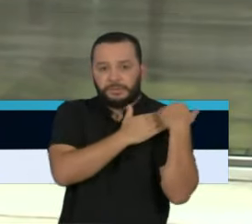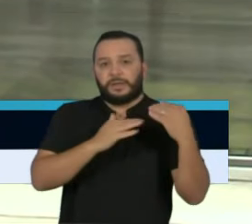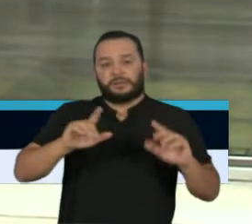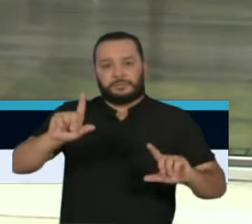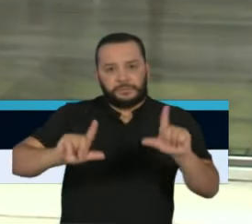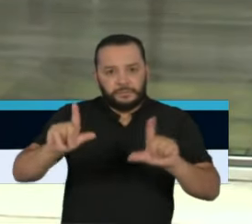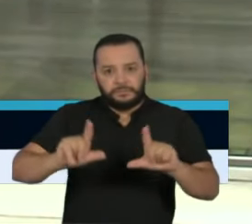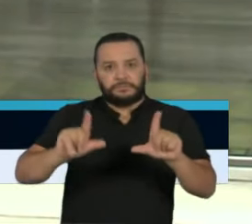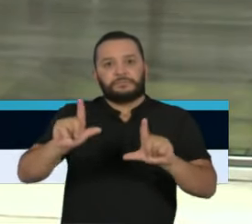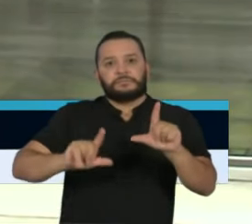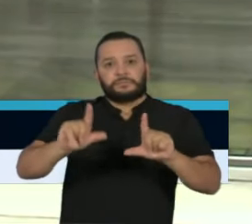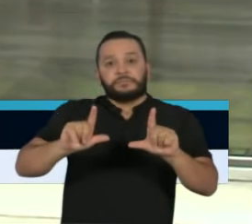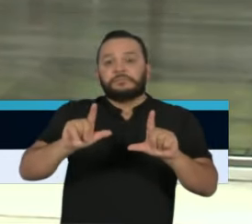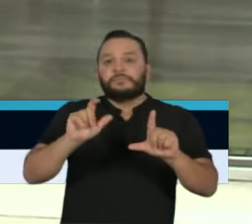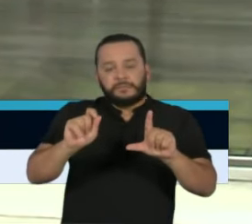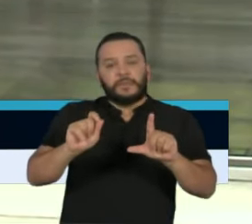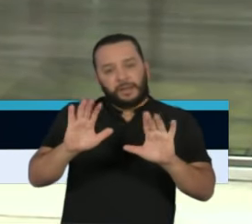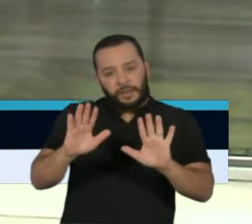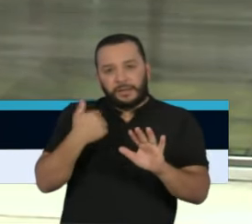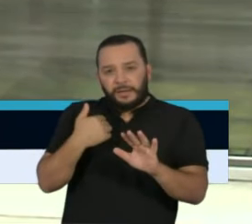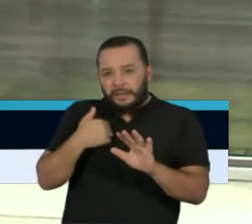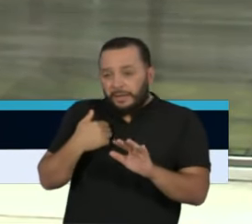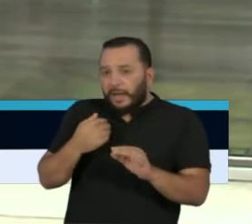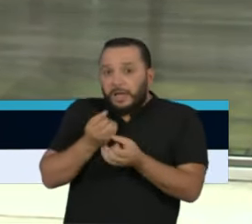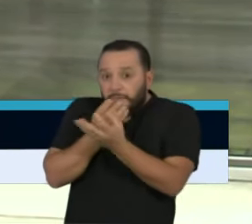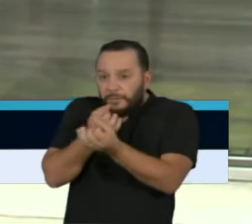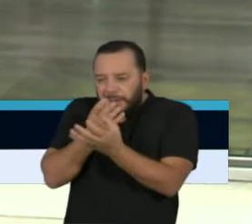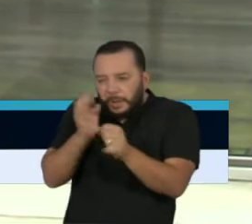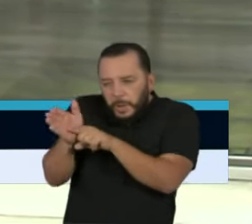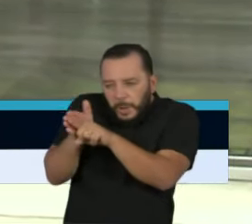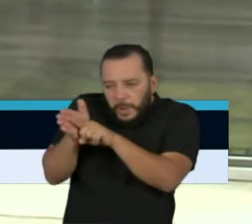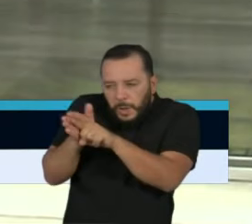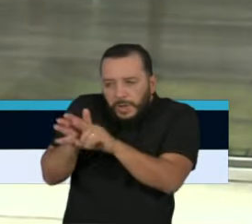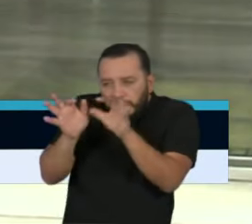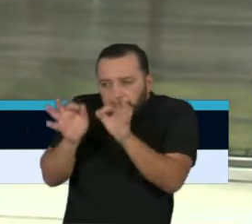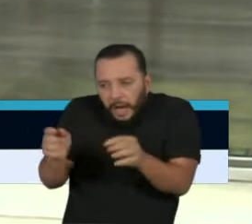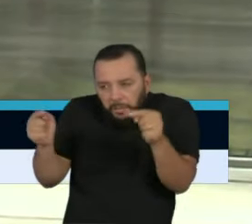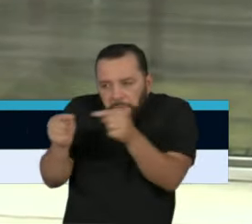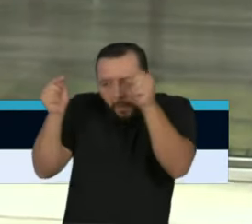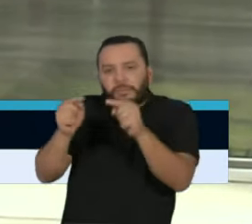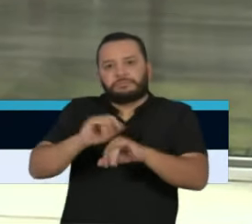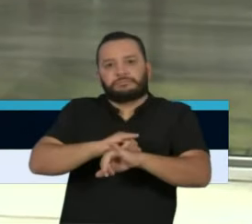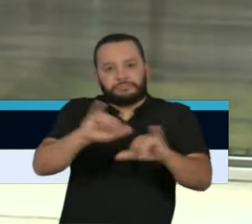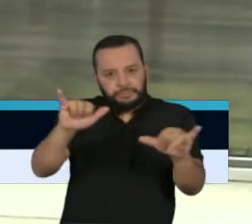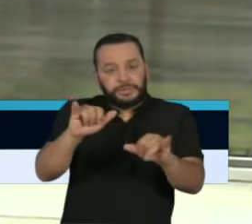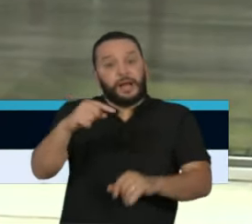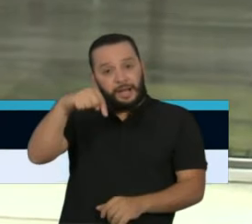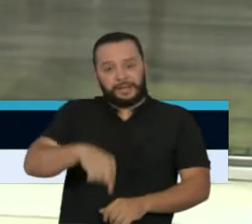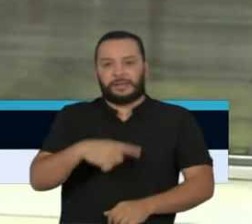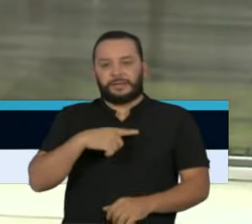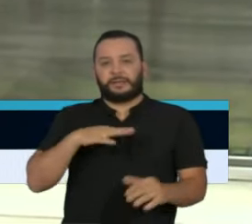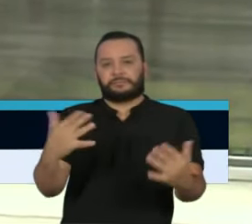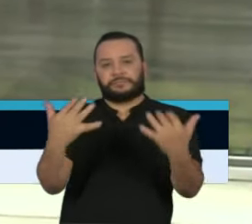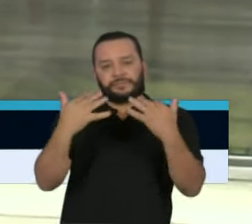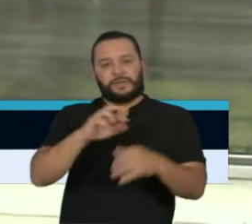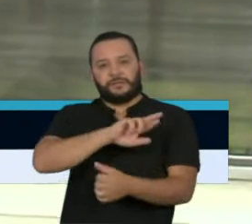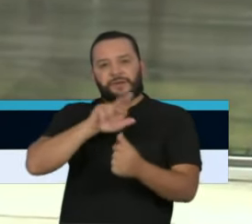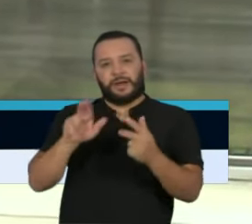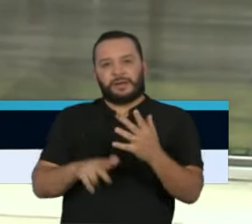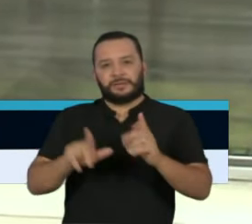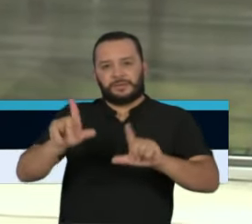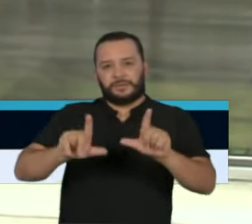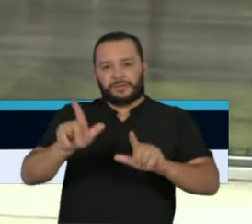de apurar e informar corretamente. Nós estamos aqui em transmissão de televisão por várias emissoras. Agradecer também